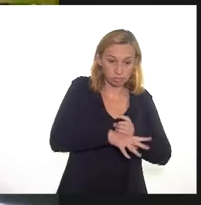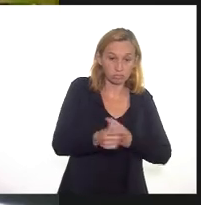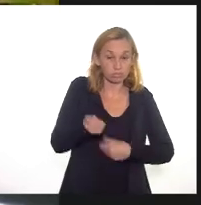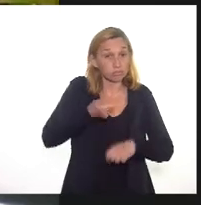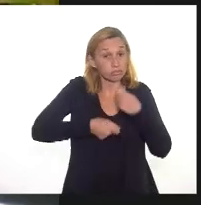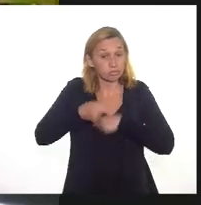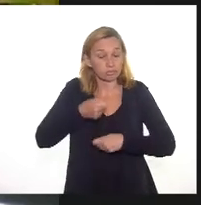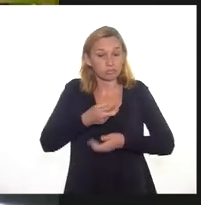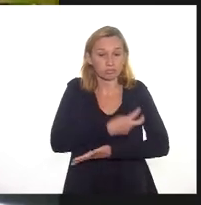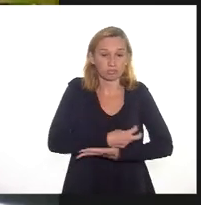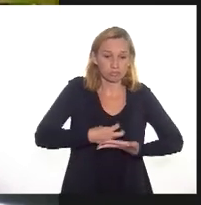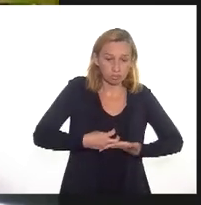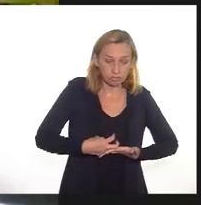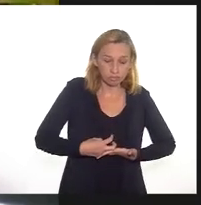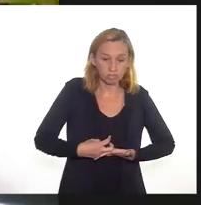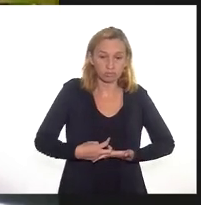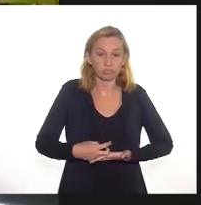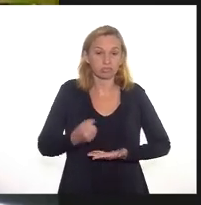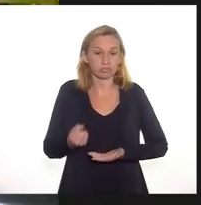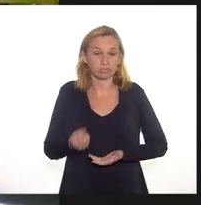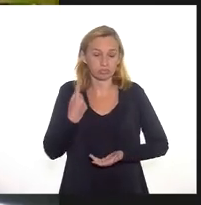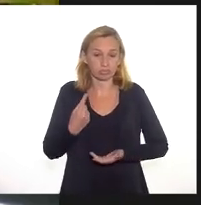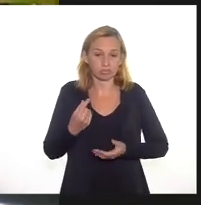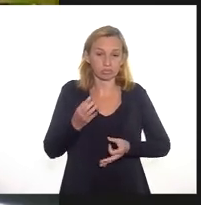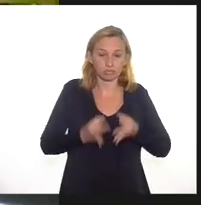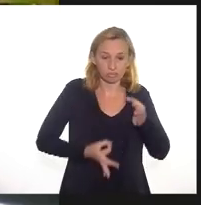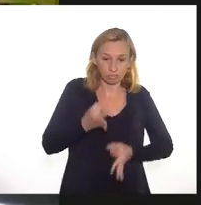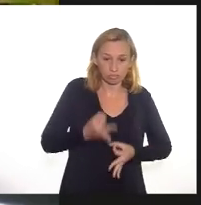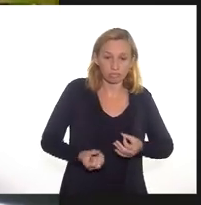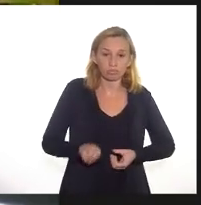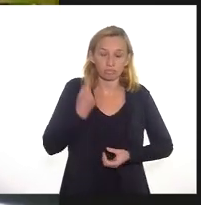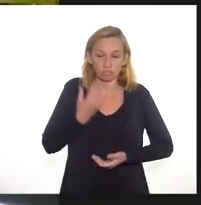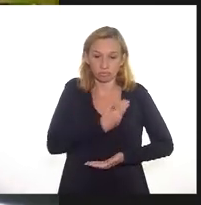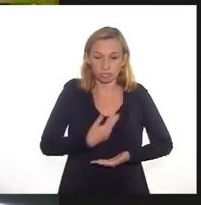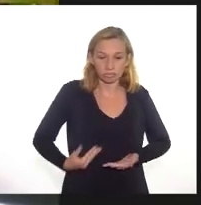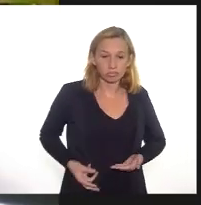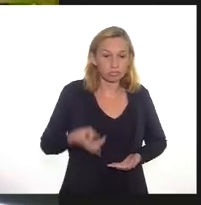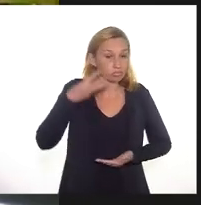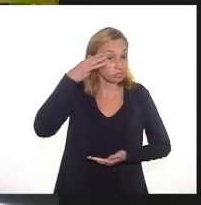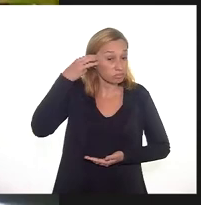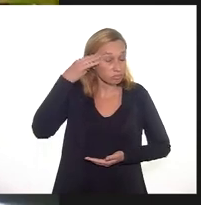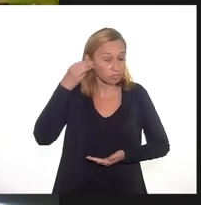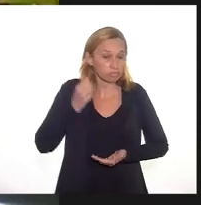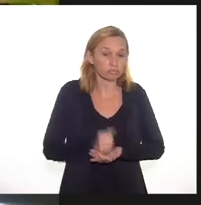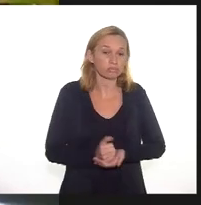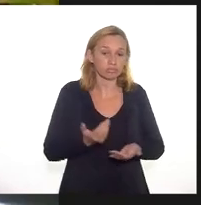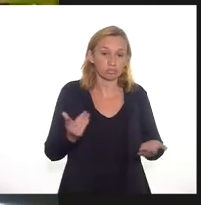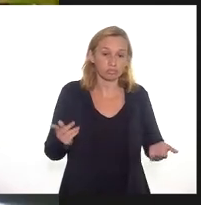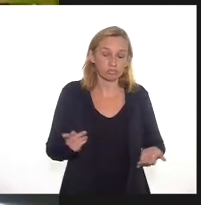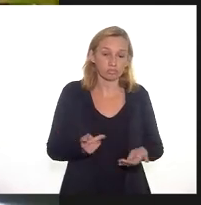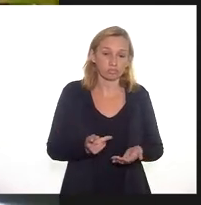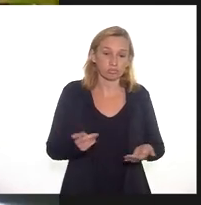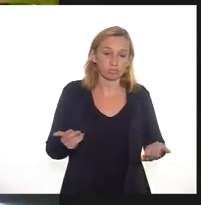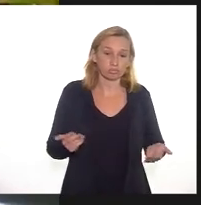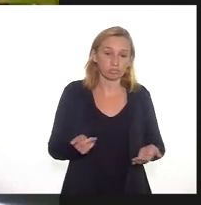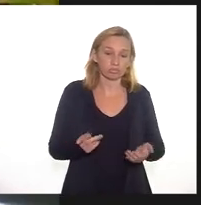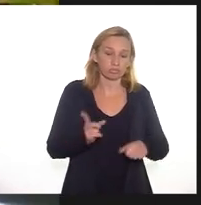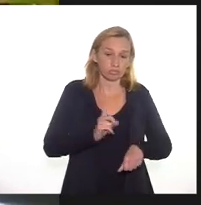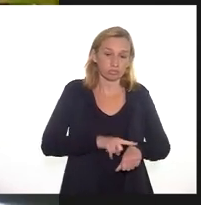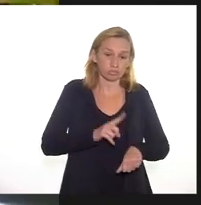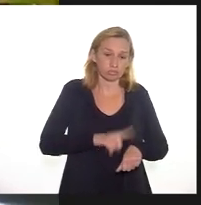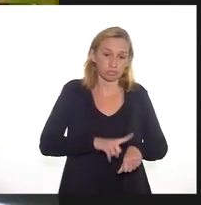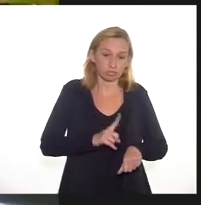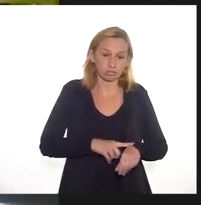Então, o impeachment do ex-governador, ex-juiz Witzel, comete nesse momento, traz para a